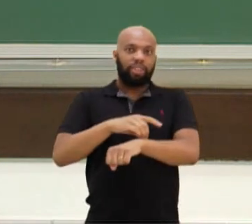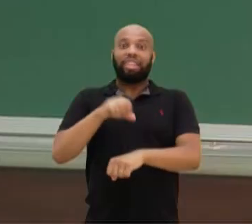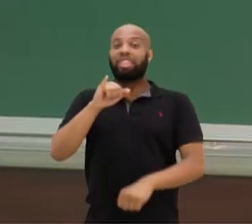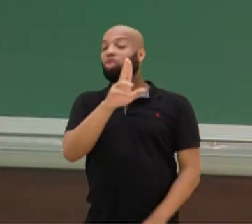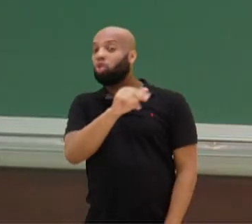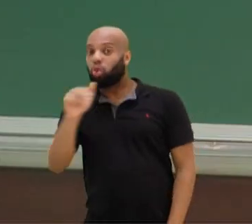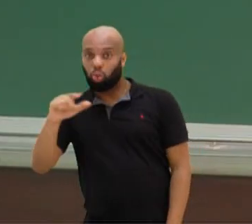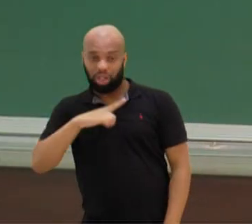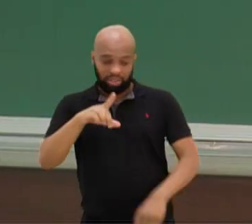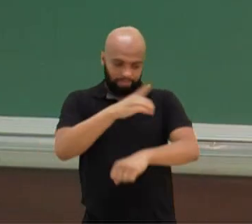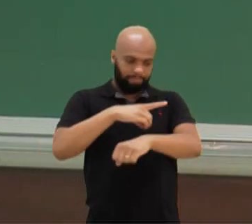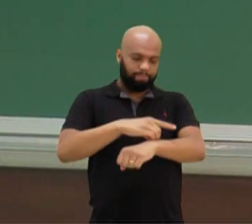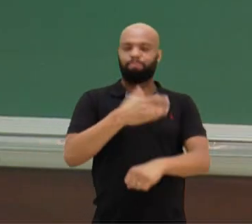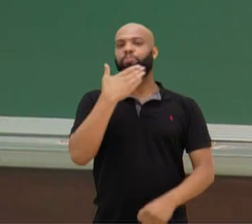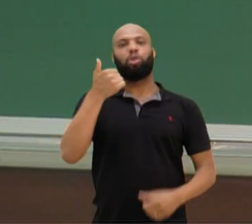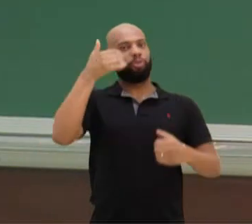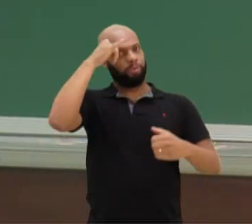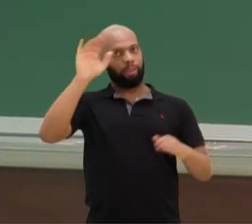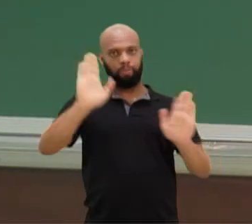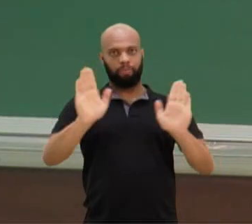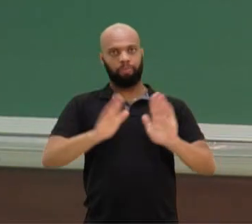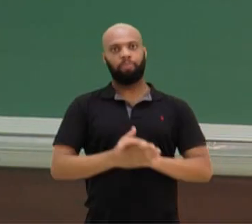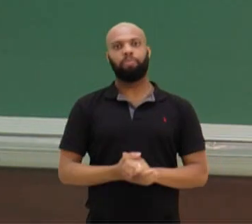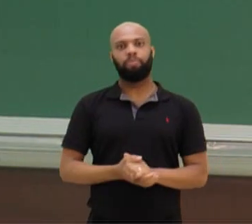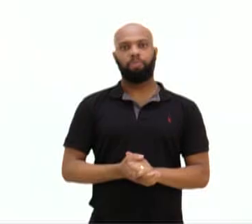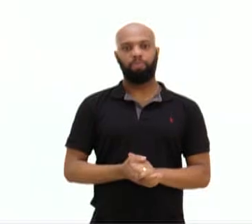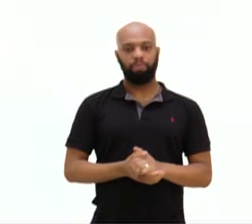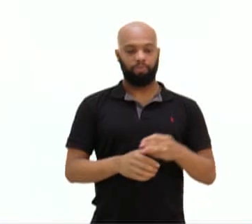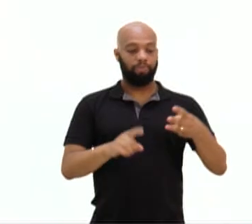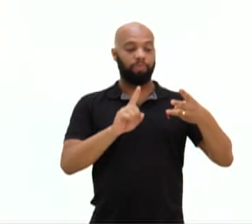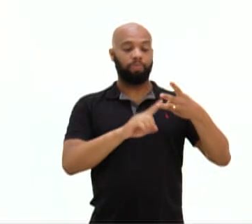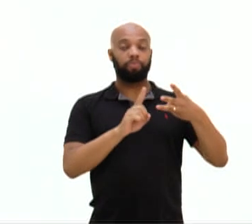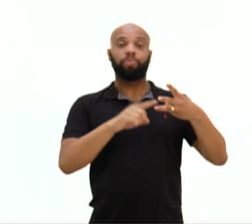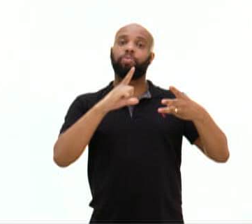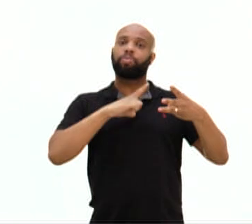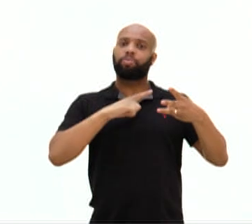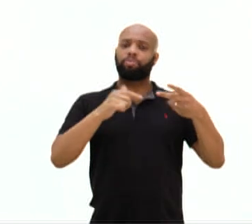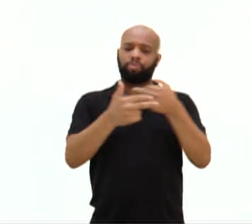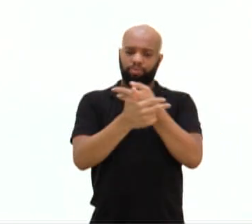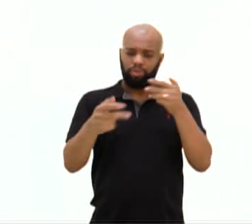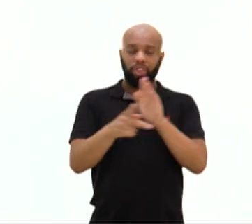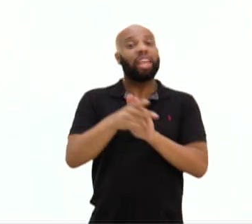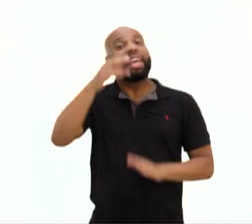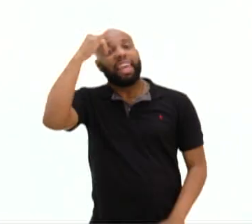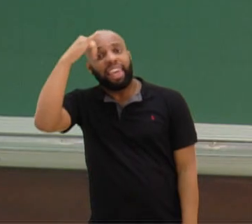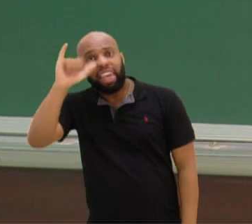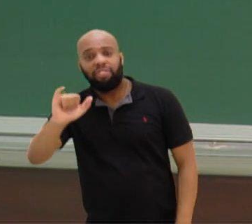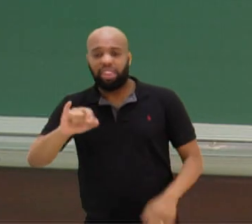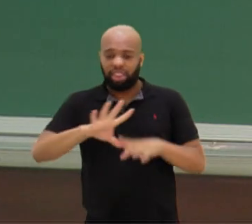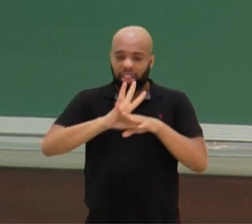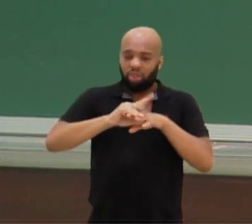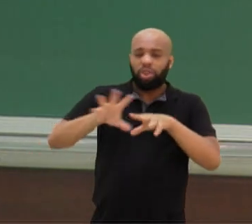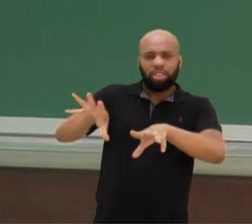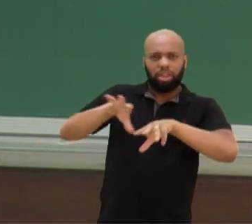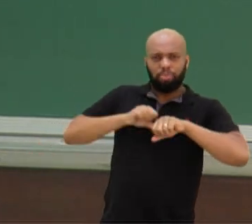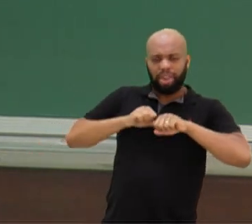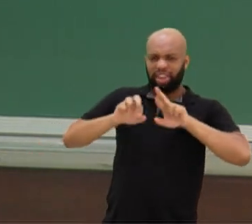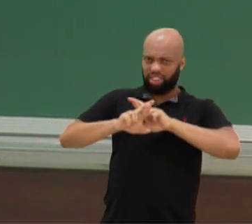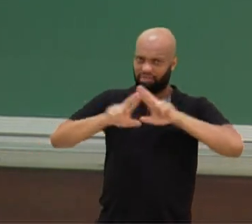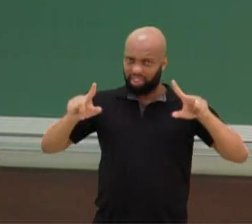dengue. C. Possuem medidas profiláticas completamente diferentes? Não, gente, todas elas, tanto